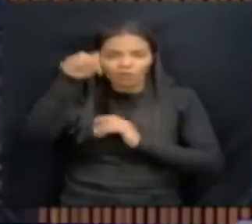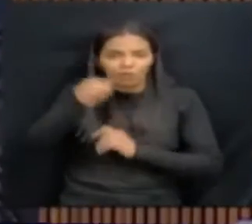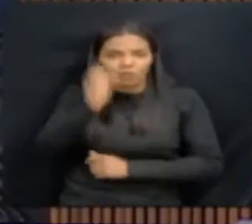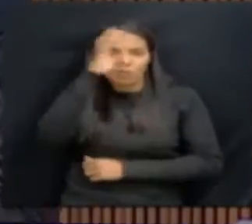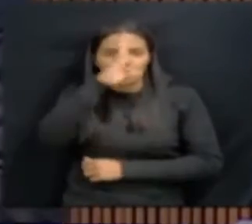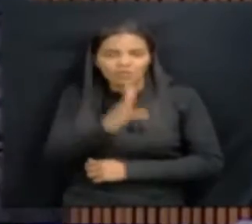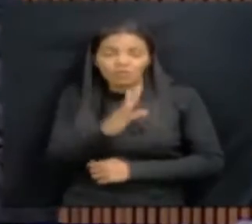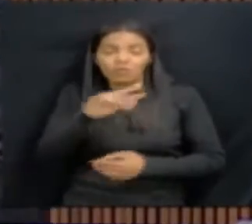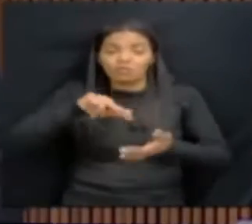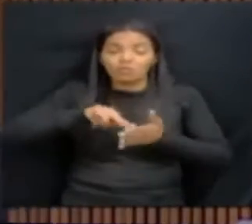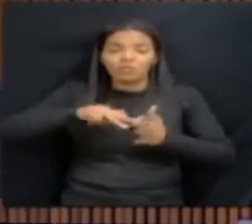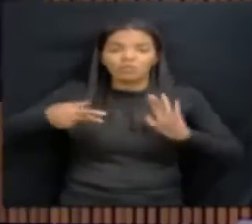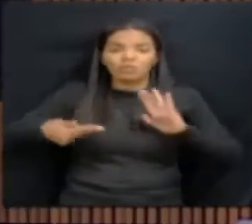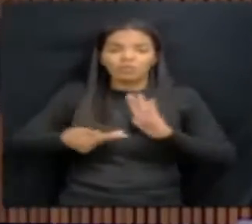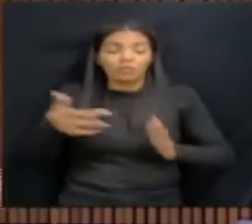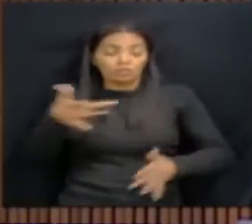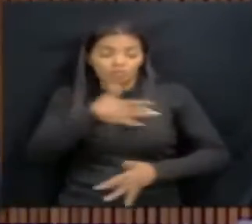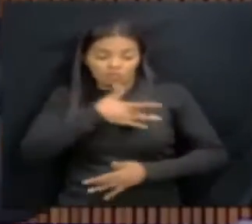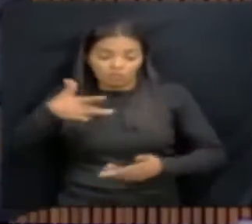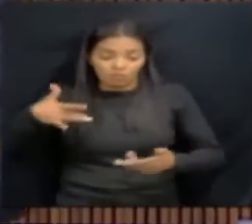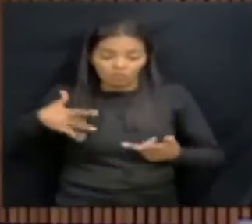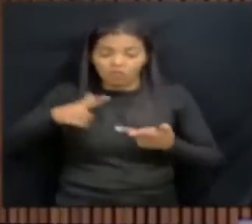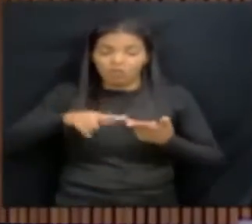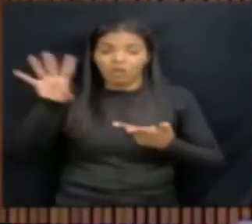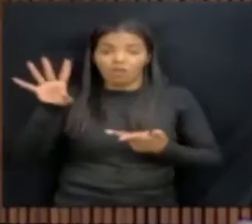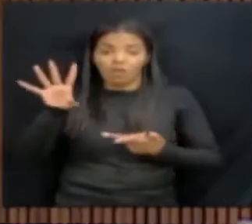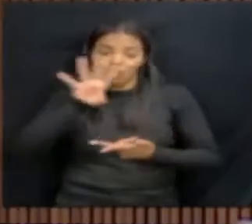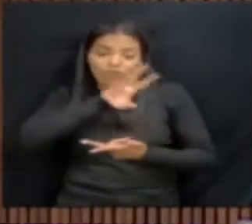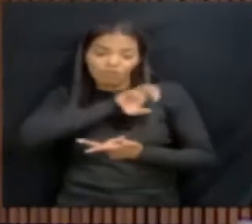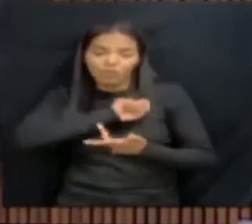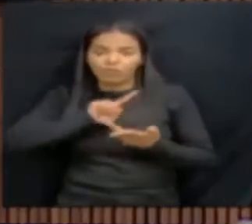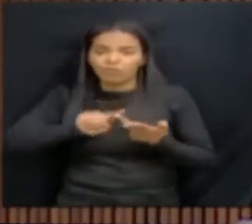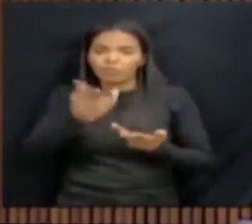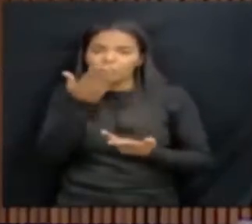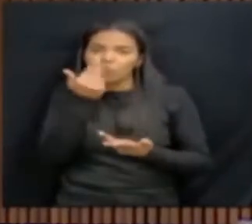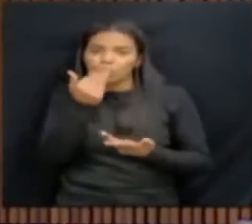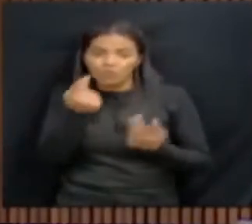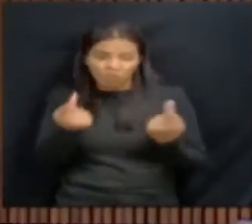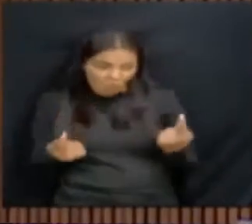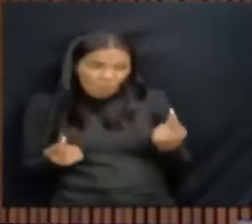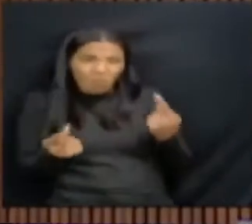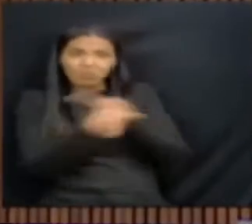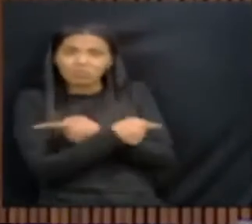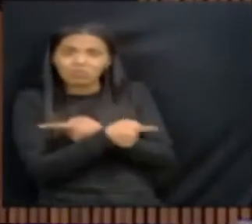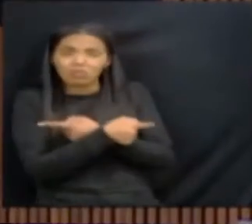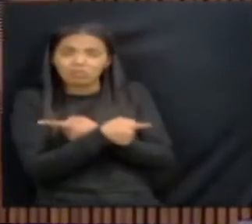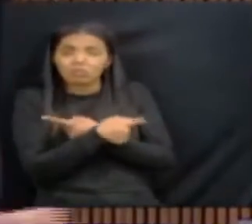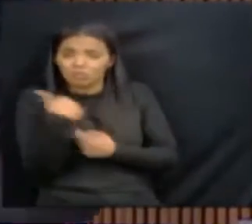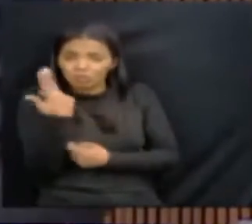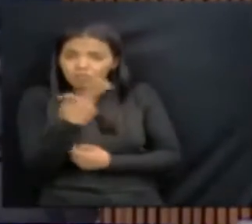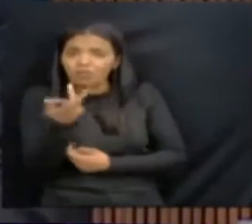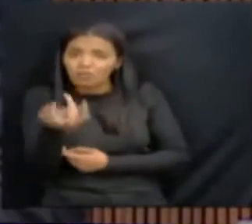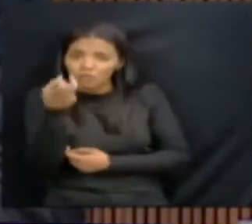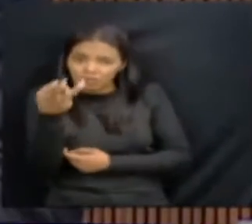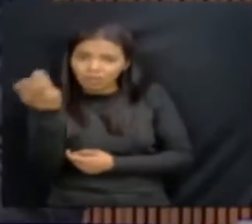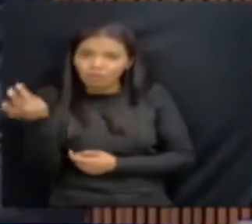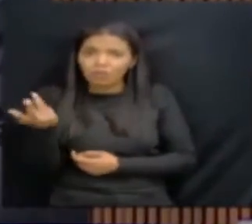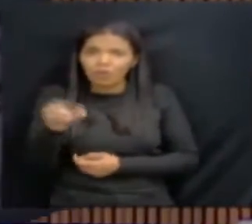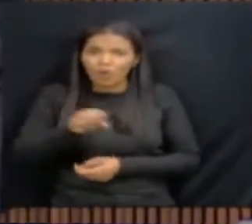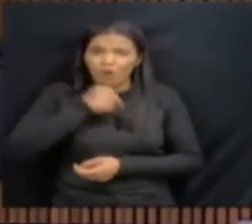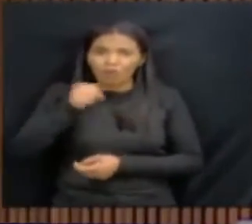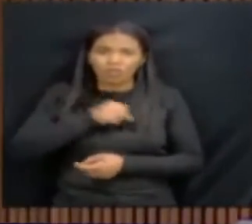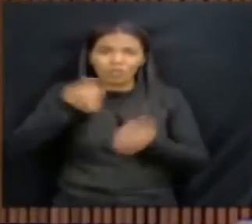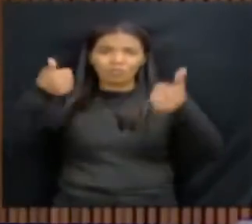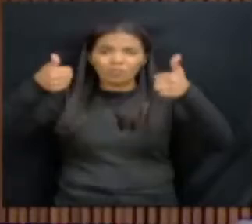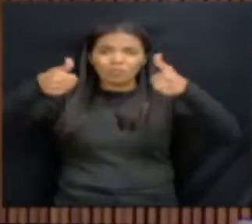é saúde, é alimento e amor. O resto que foi contrário estava até aí, a gente está vendo o que está levando essa nação.